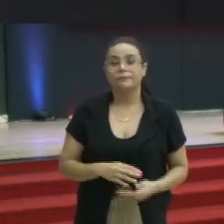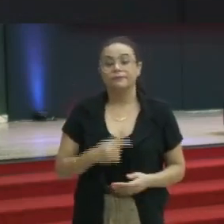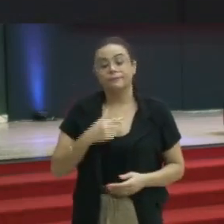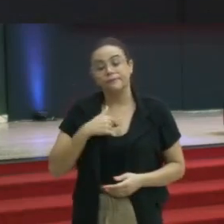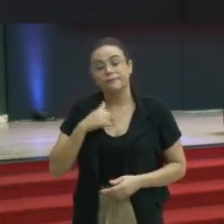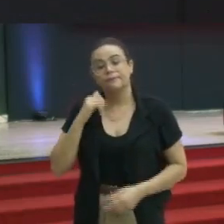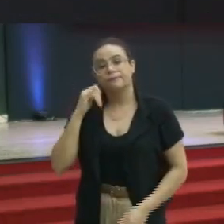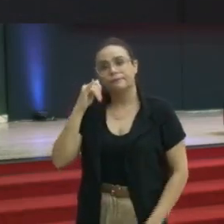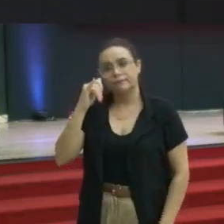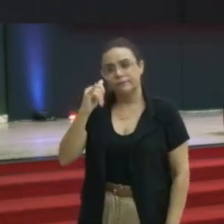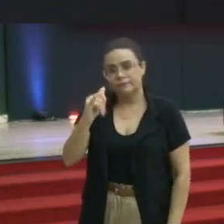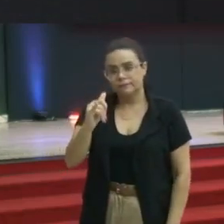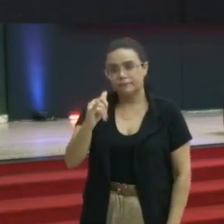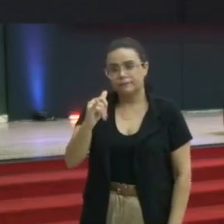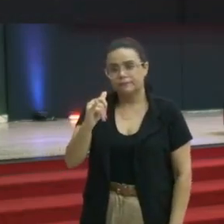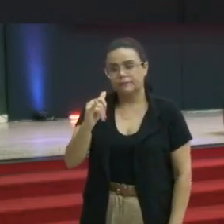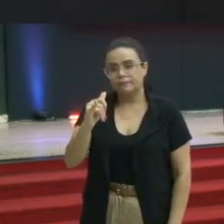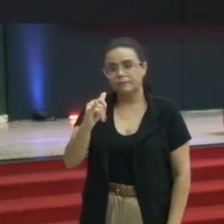você.